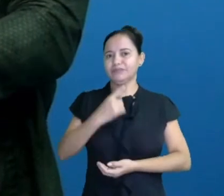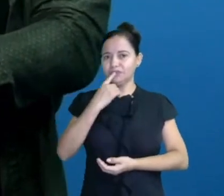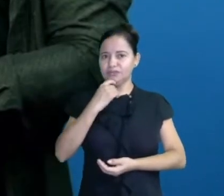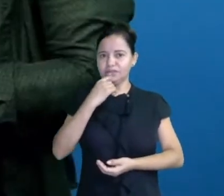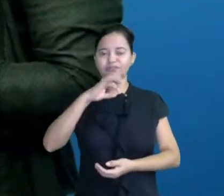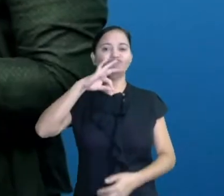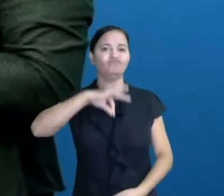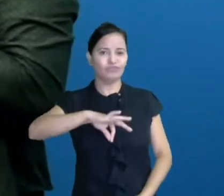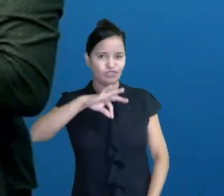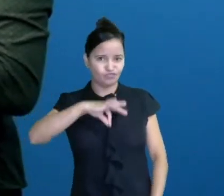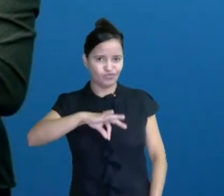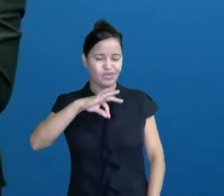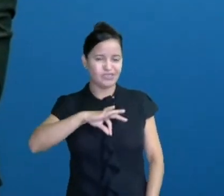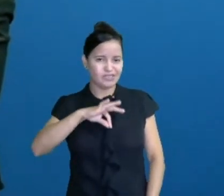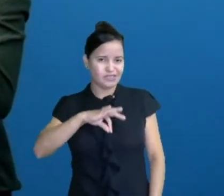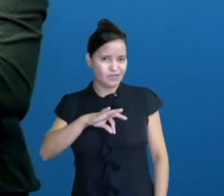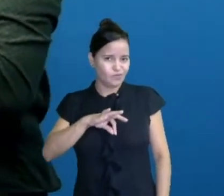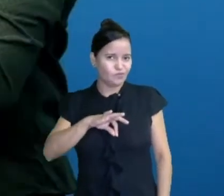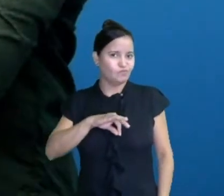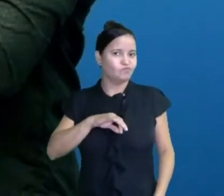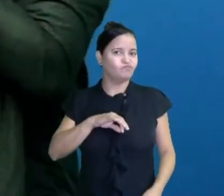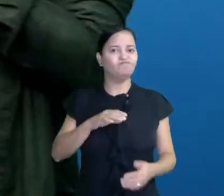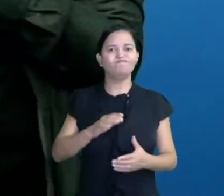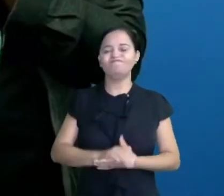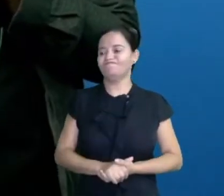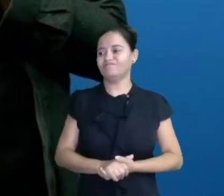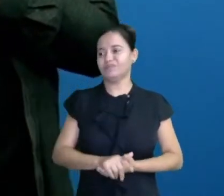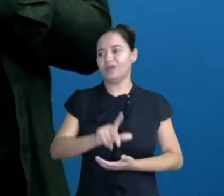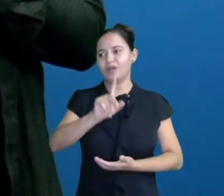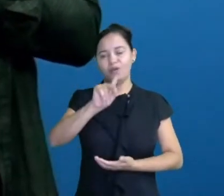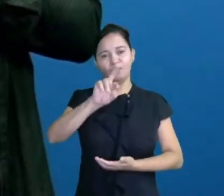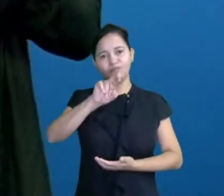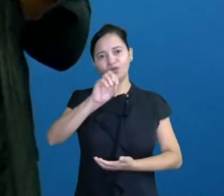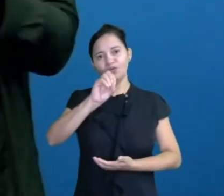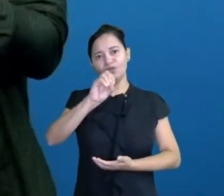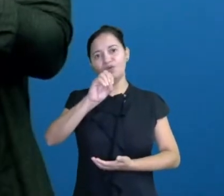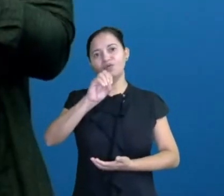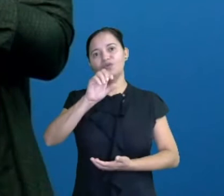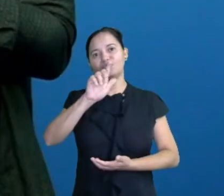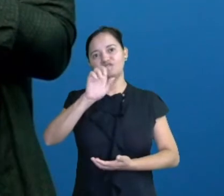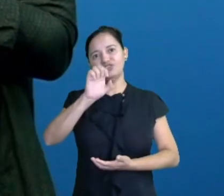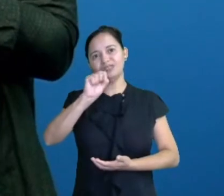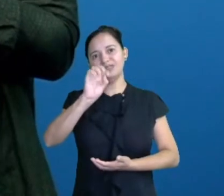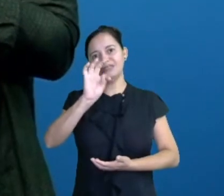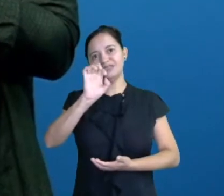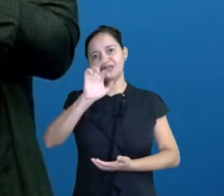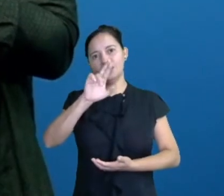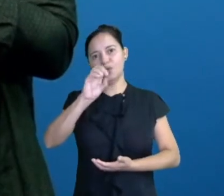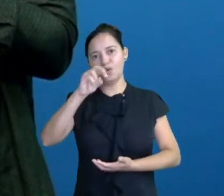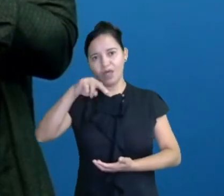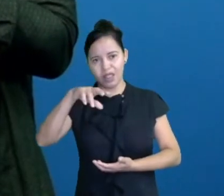menstruação. Então você vê que a progesterona ela tem uma relação íntima no processo de manutenção